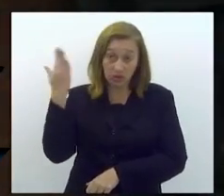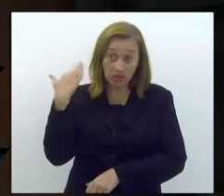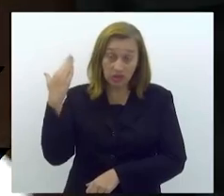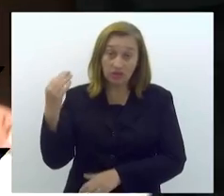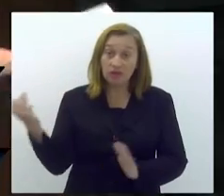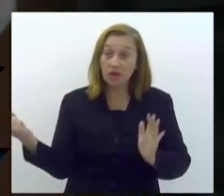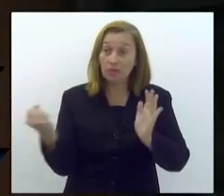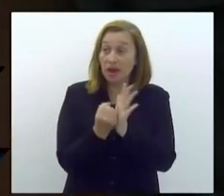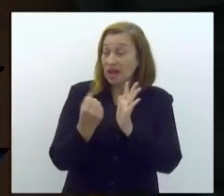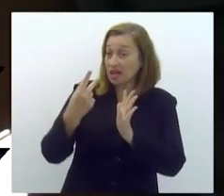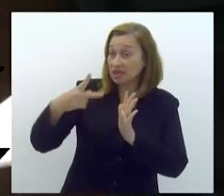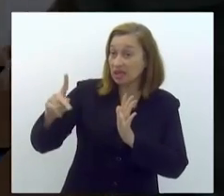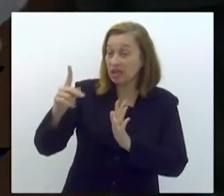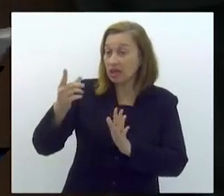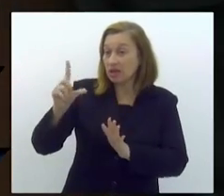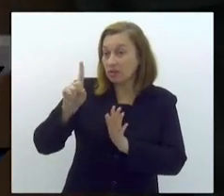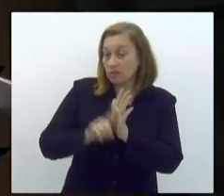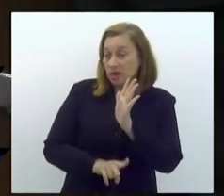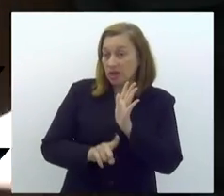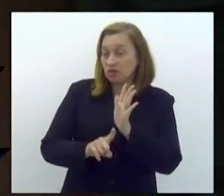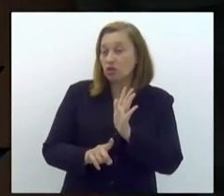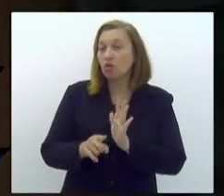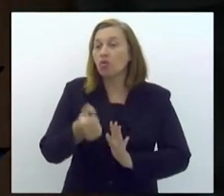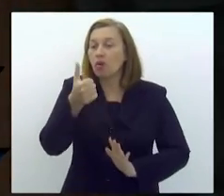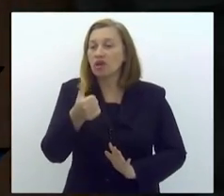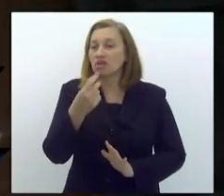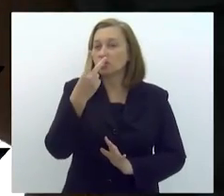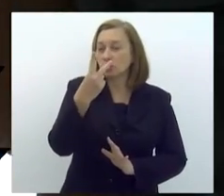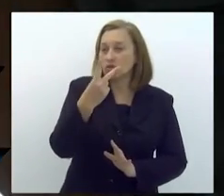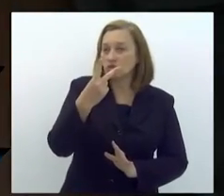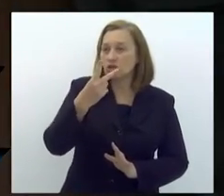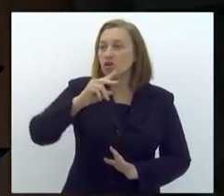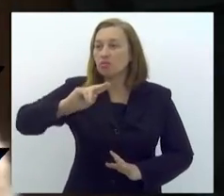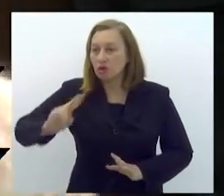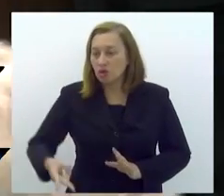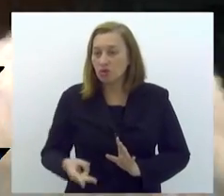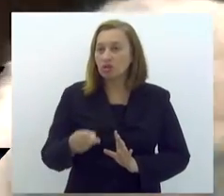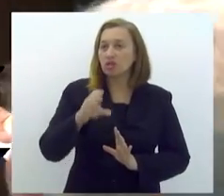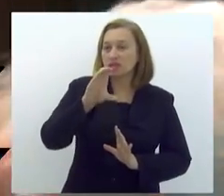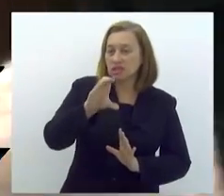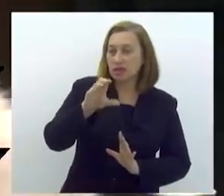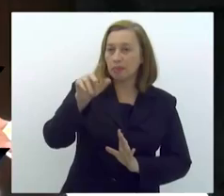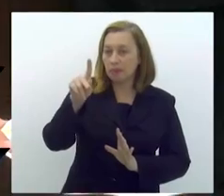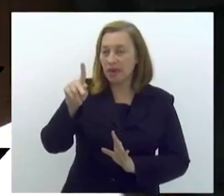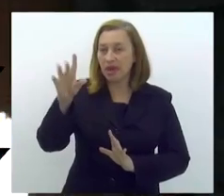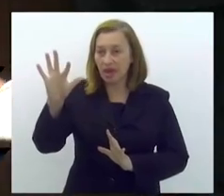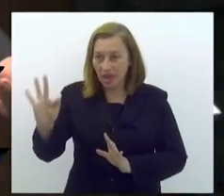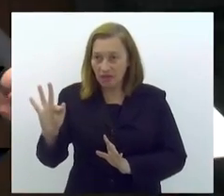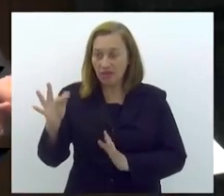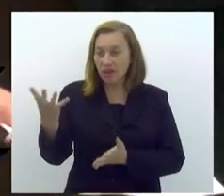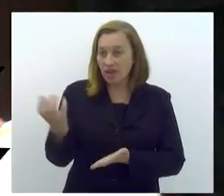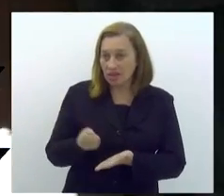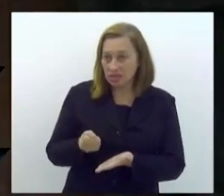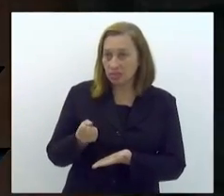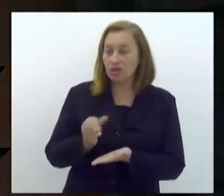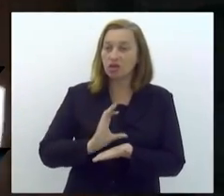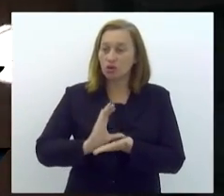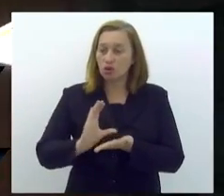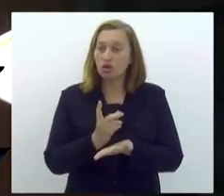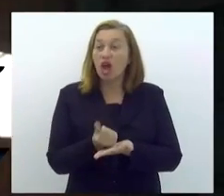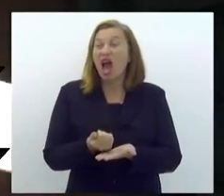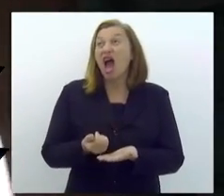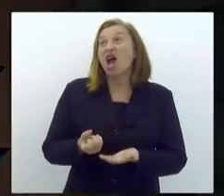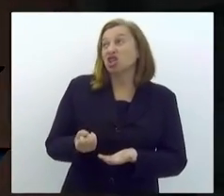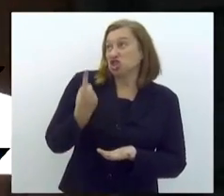fica a marca de menos quase dois milhões de cpfs sendo beneficiado agora o que me causa mais estressa ainda são